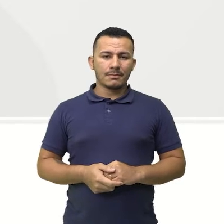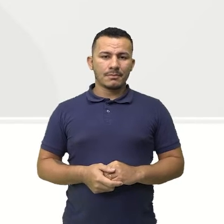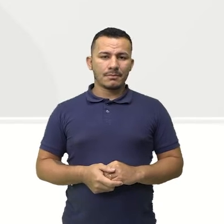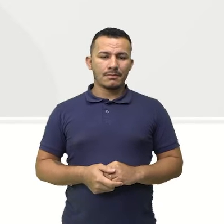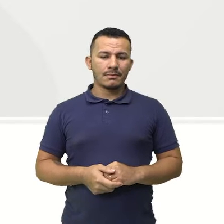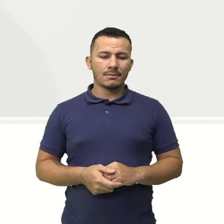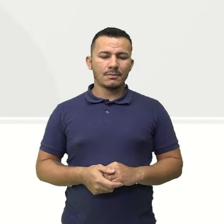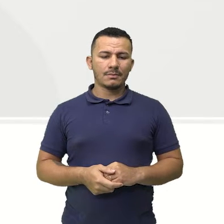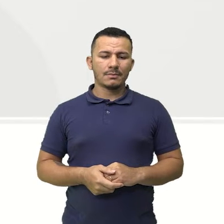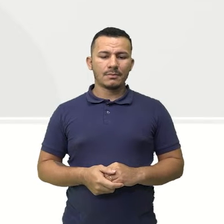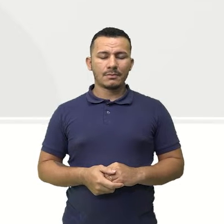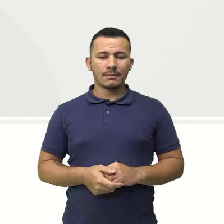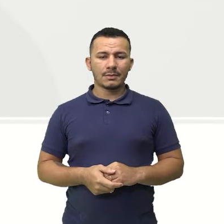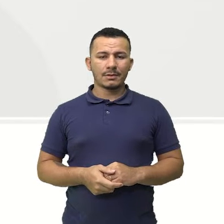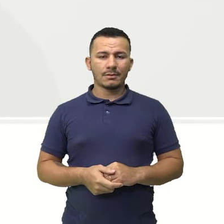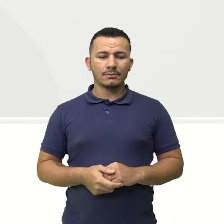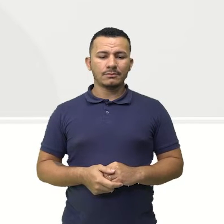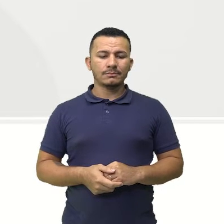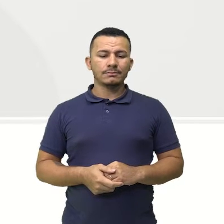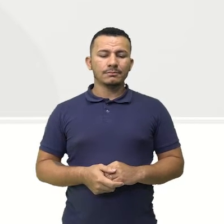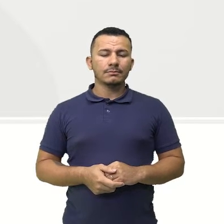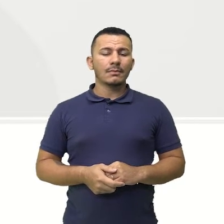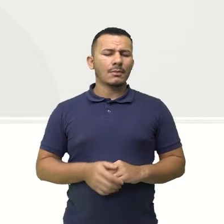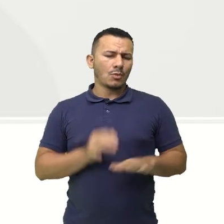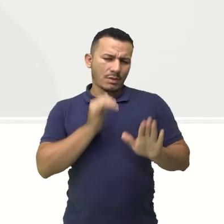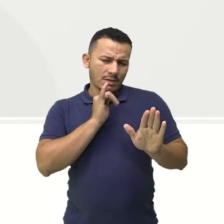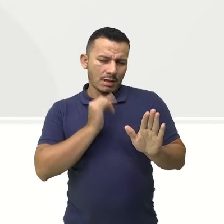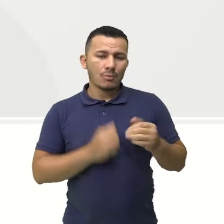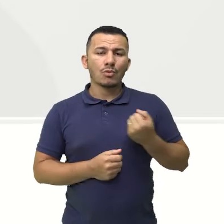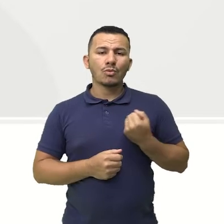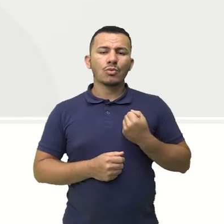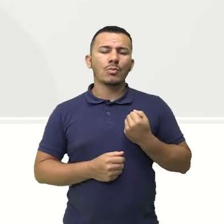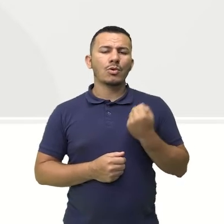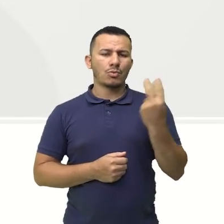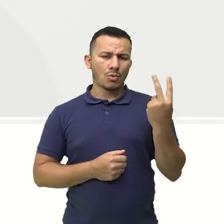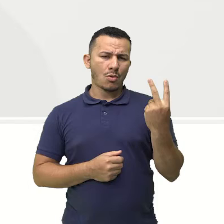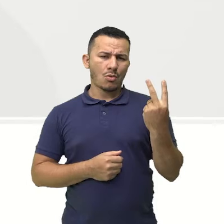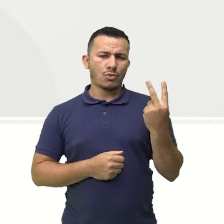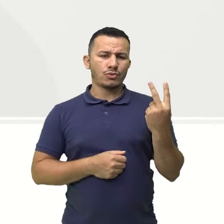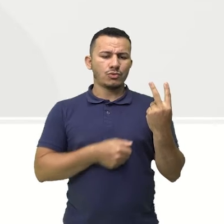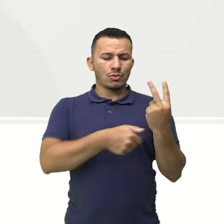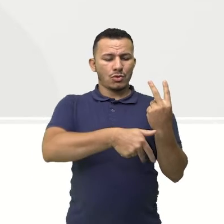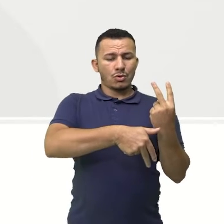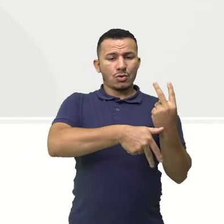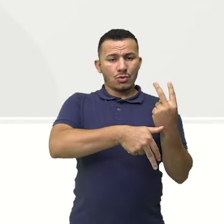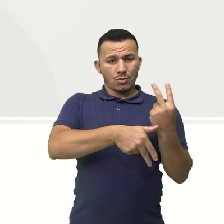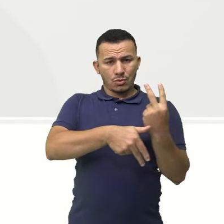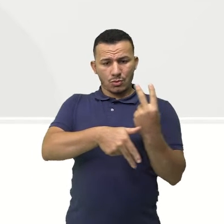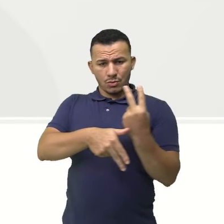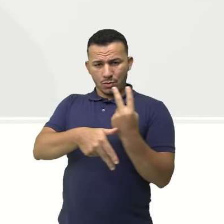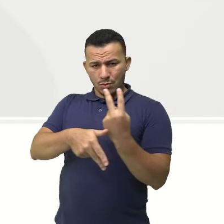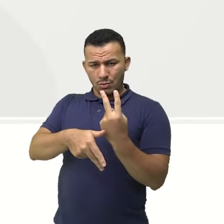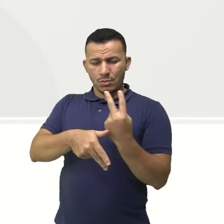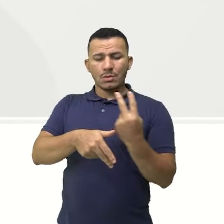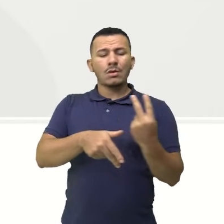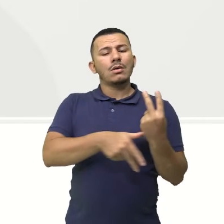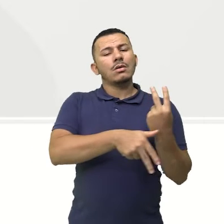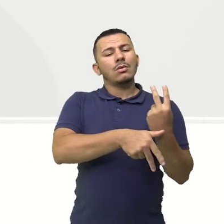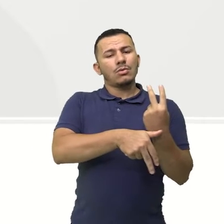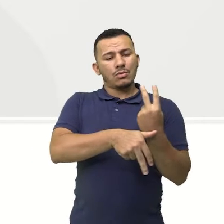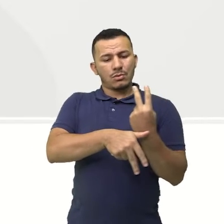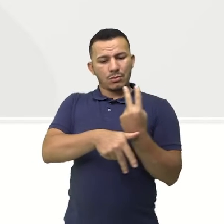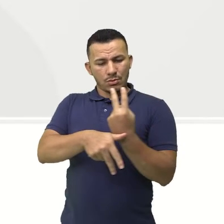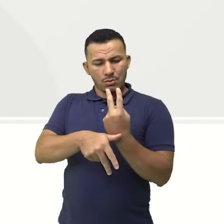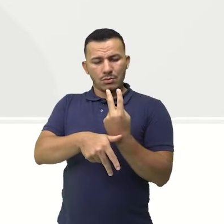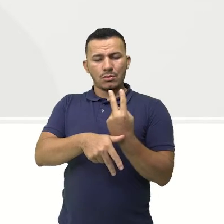Ó, o número aqui, você está no 2. Eu digo, vamos para o sucessor de 2. Você deve caminhar para